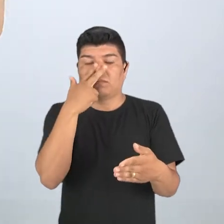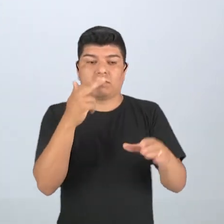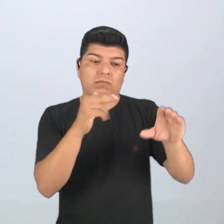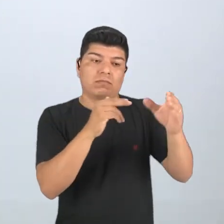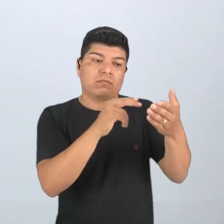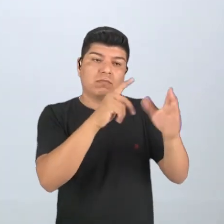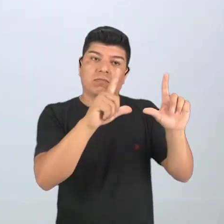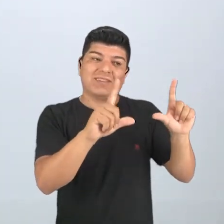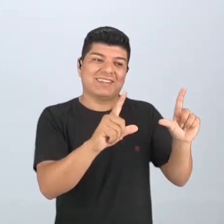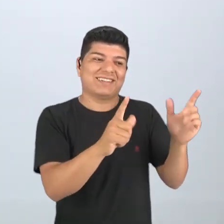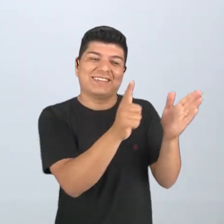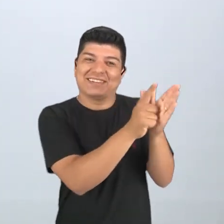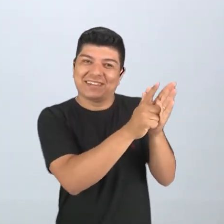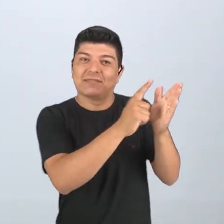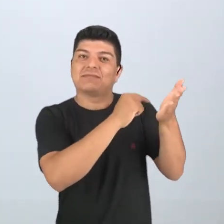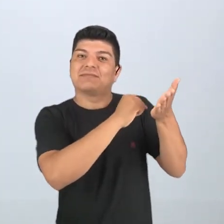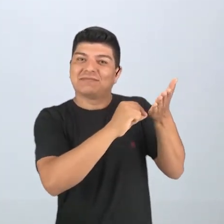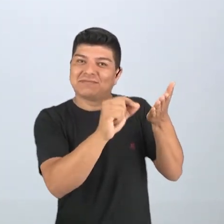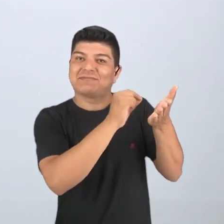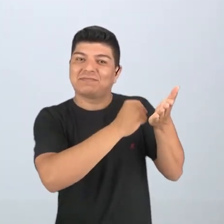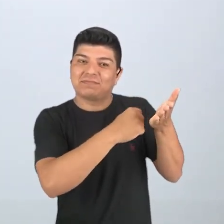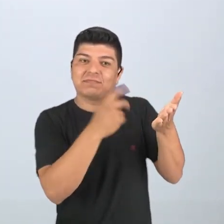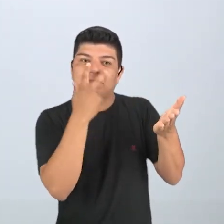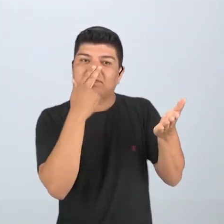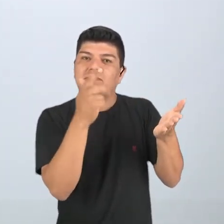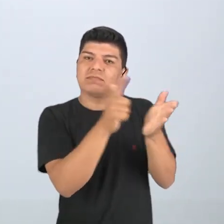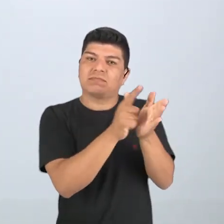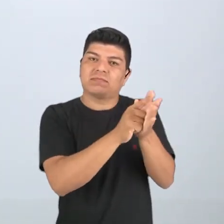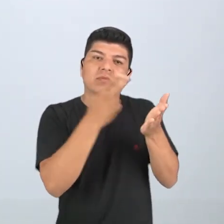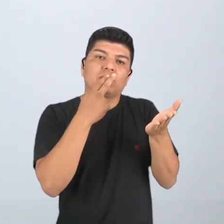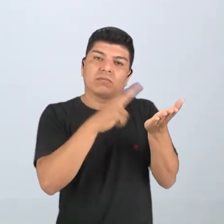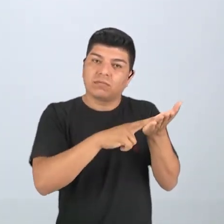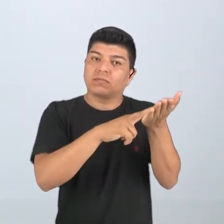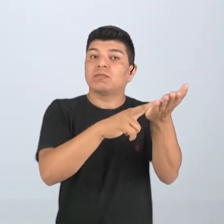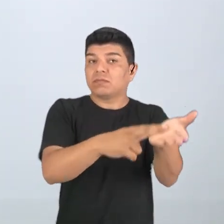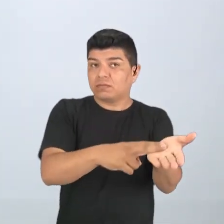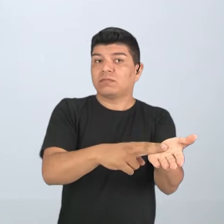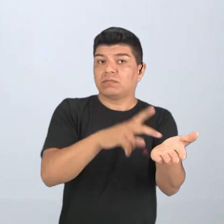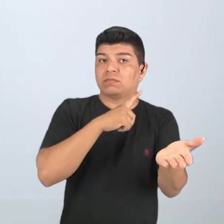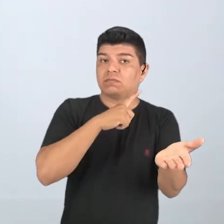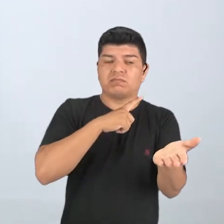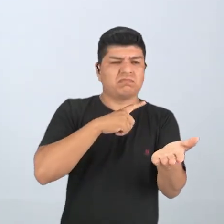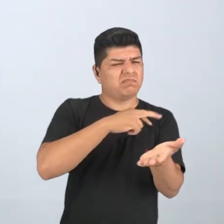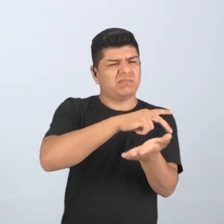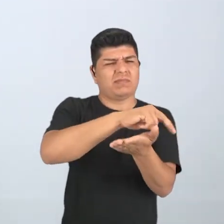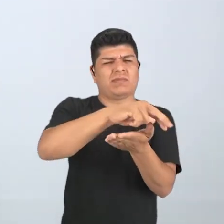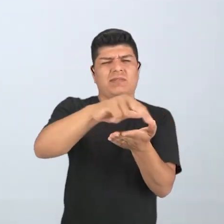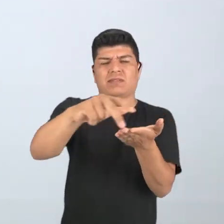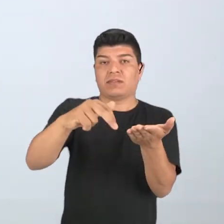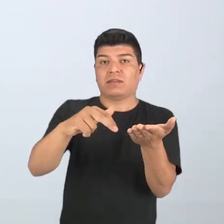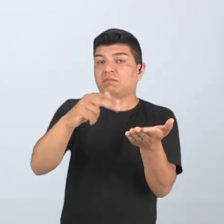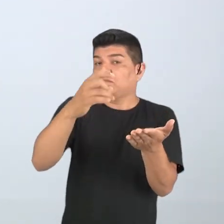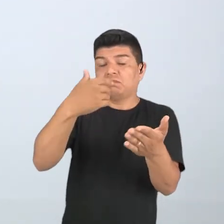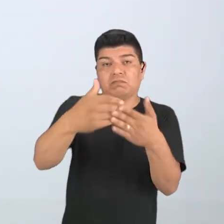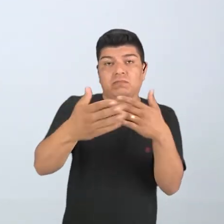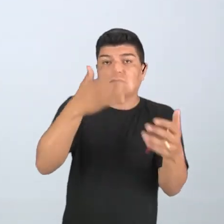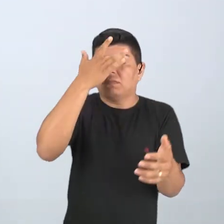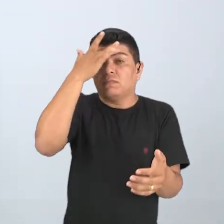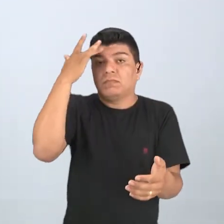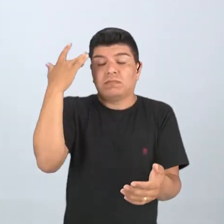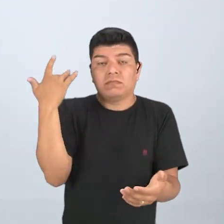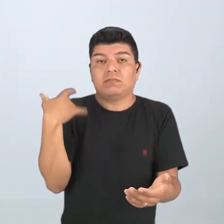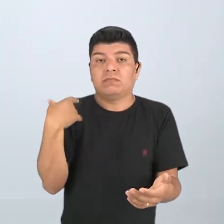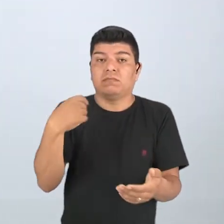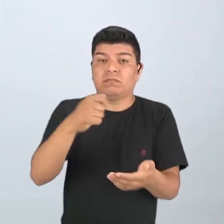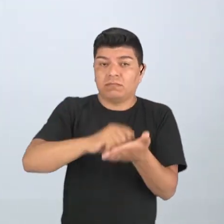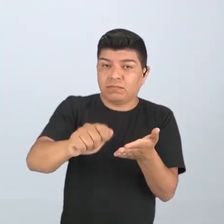borda, pinta o lado, faz tipo como se fosse um papel de carta. Existem cartas de todos os tipos. Aí é a pessoa que vai enriquecer, dependendo